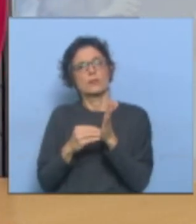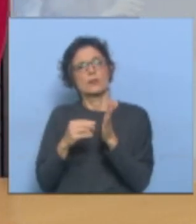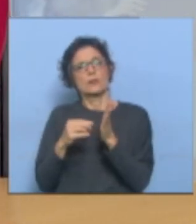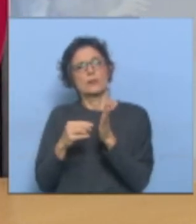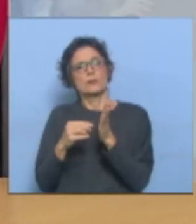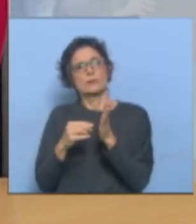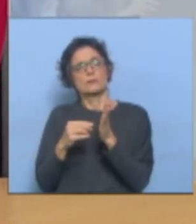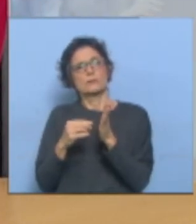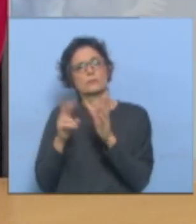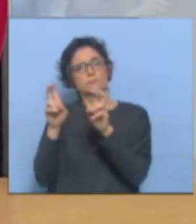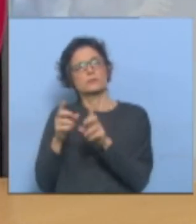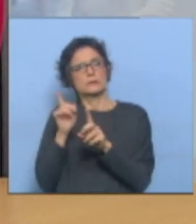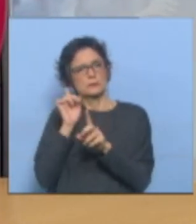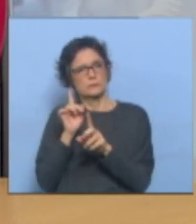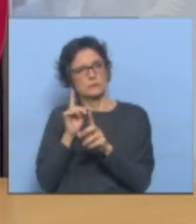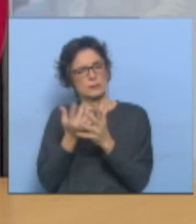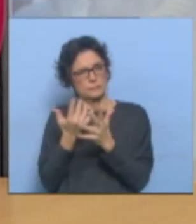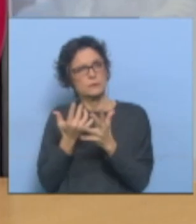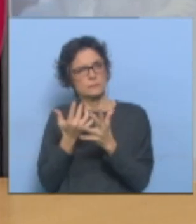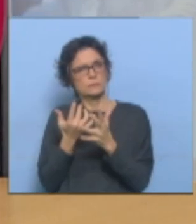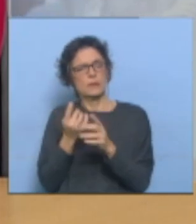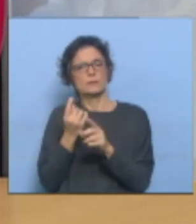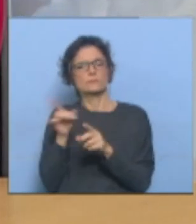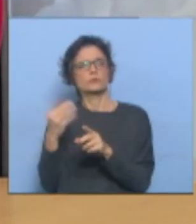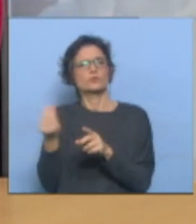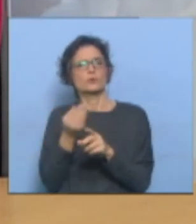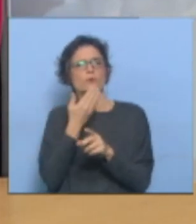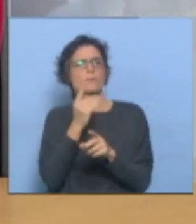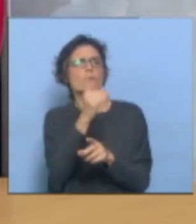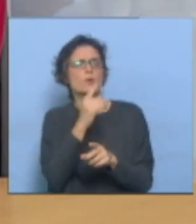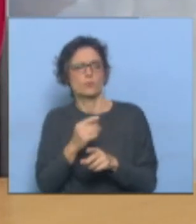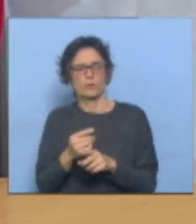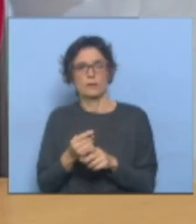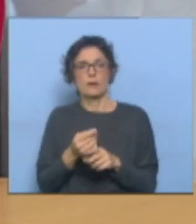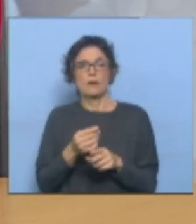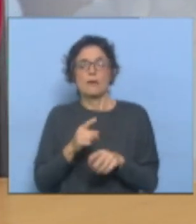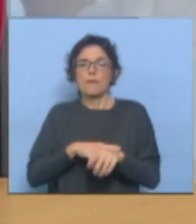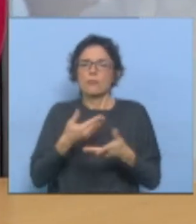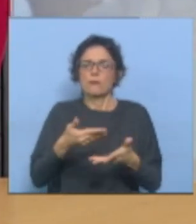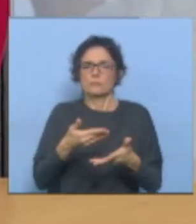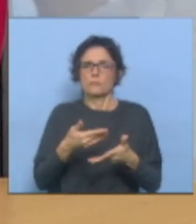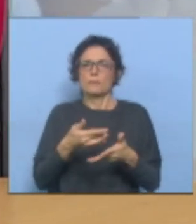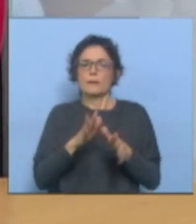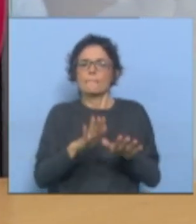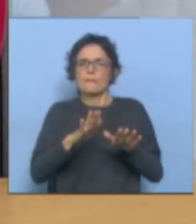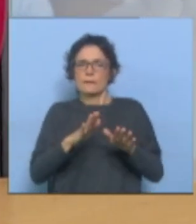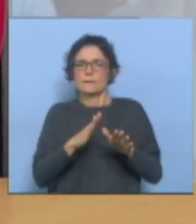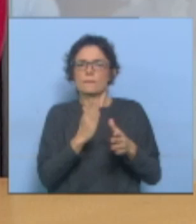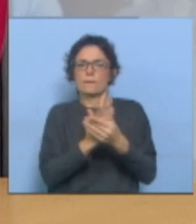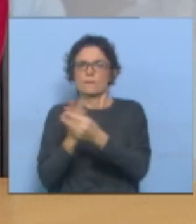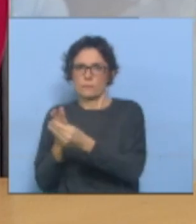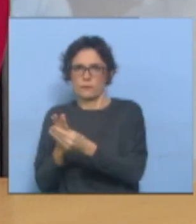pedem ou dizem aos deputados é que ainda há tempo de travar o processo. E depois manifestam alguma